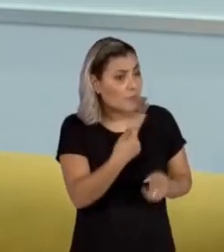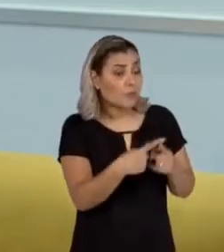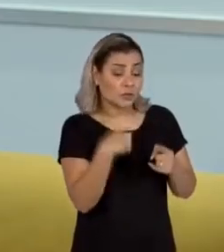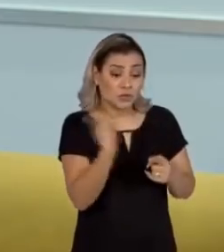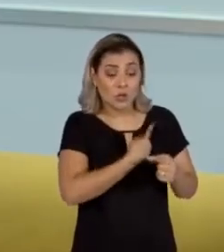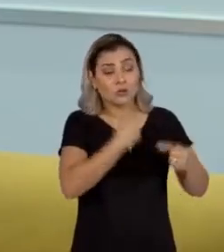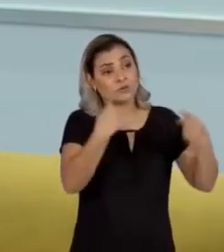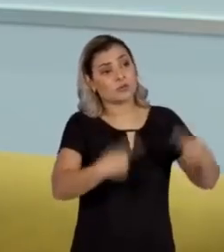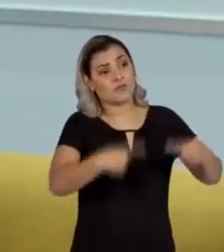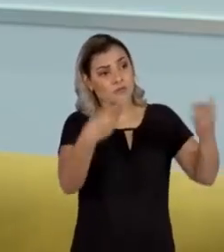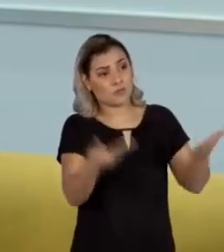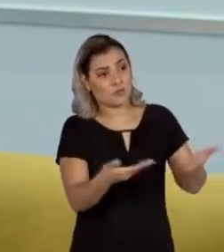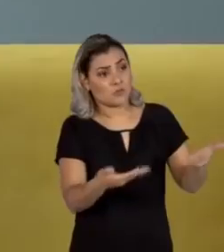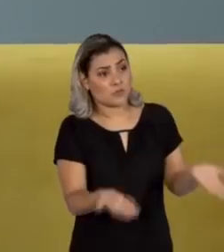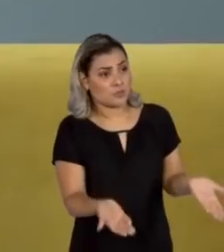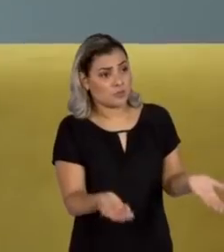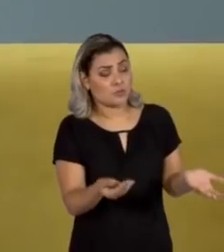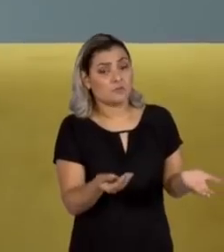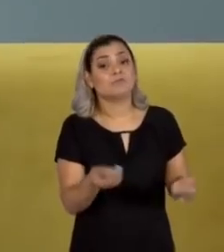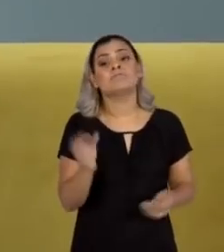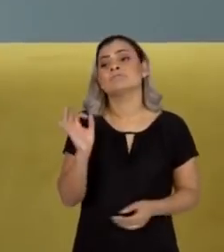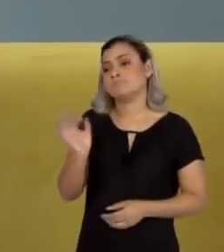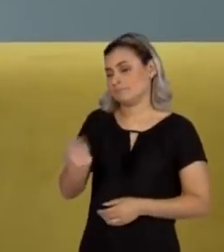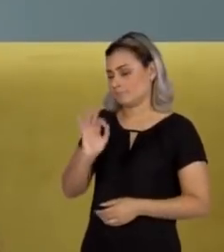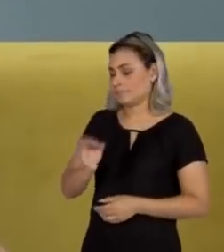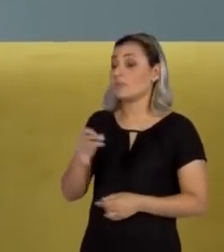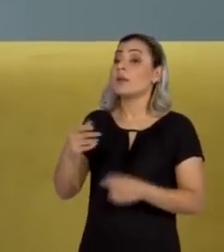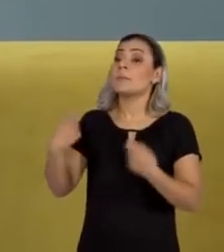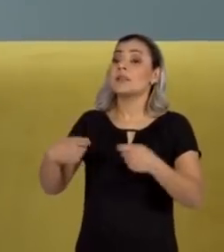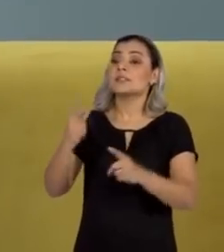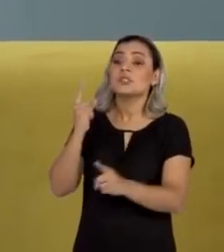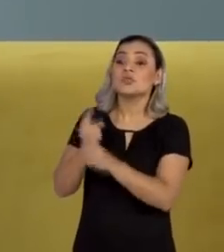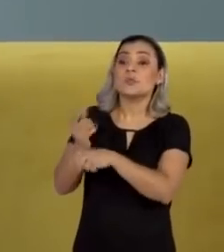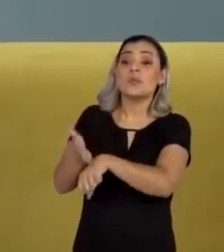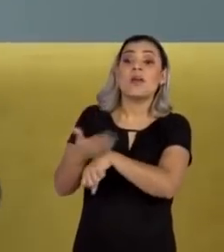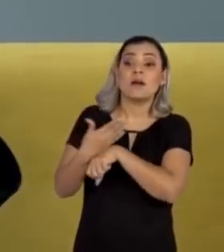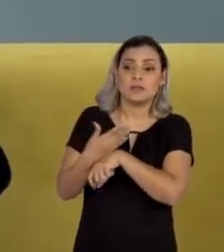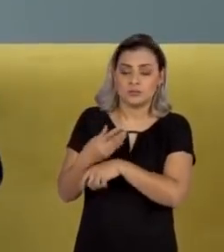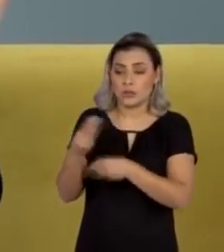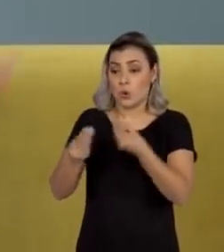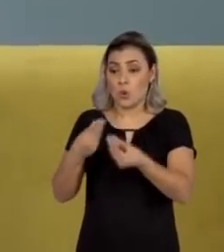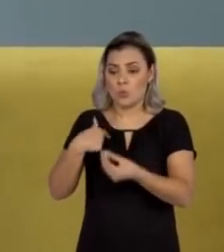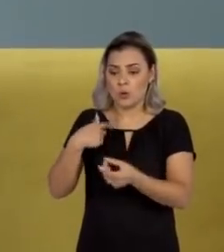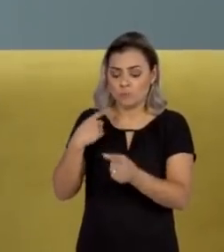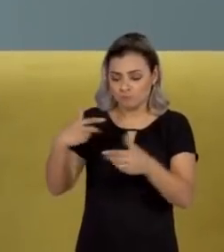maior desafio? Isso. Bom, primeiro o indivíduo precisa reconhecer os sintomas, então eu